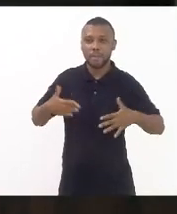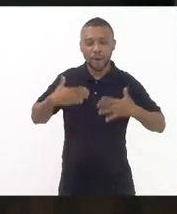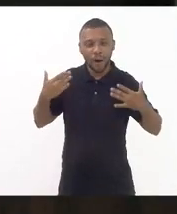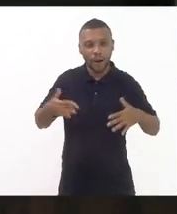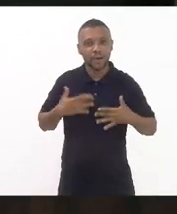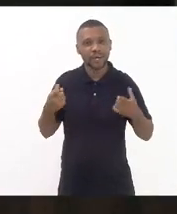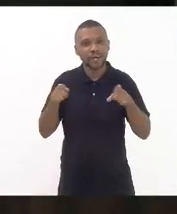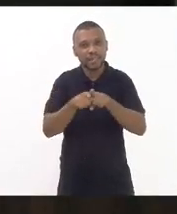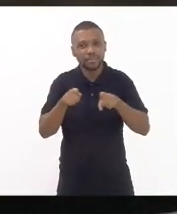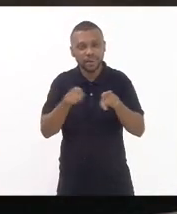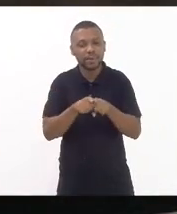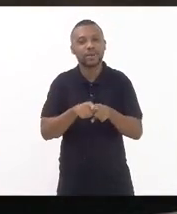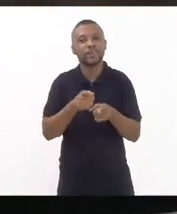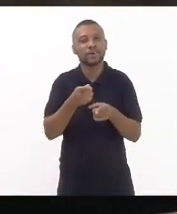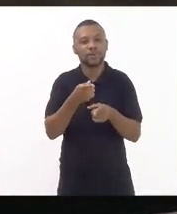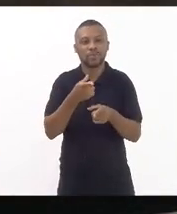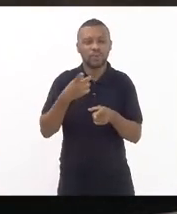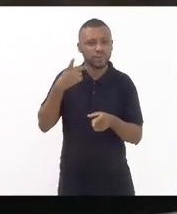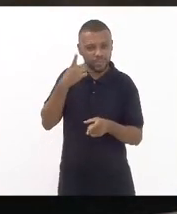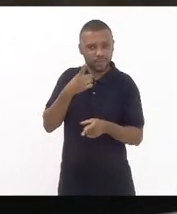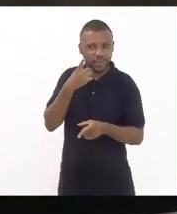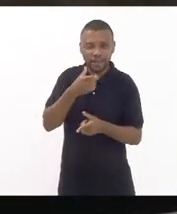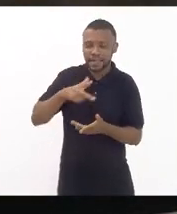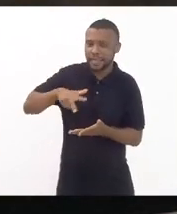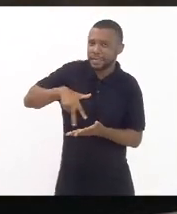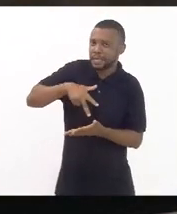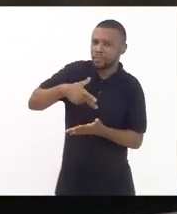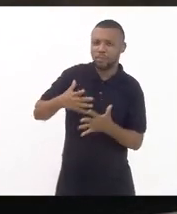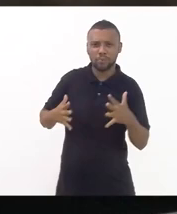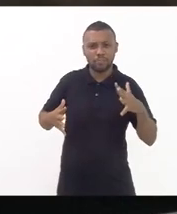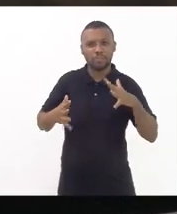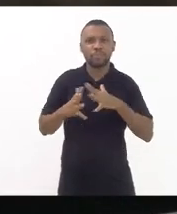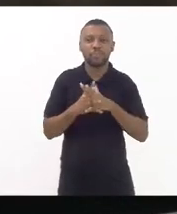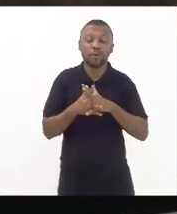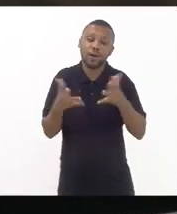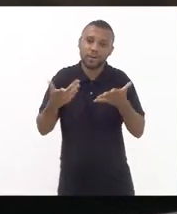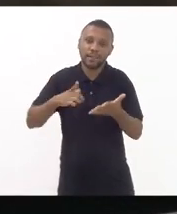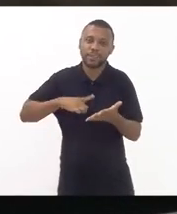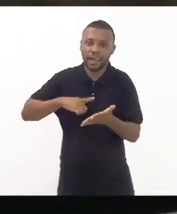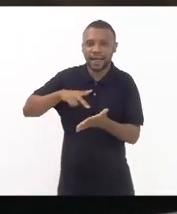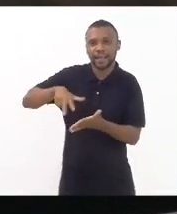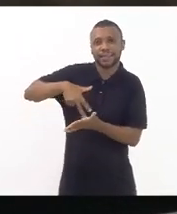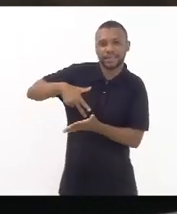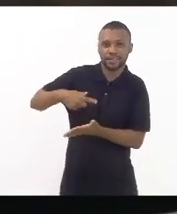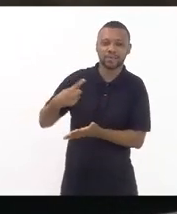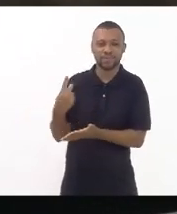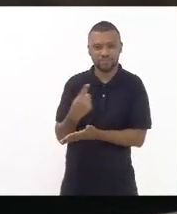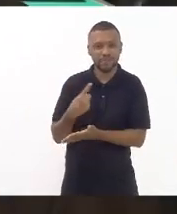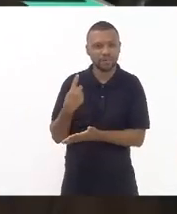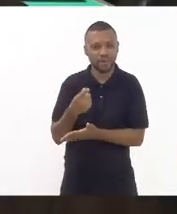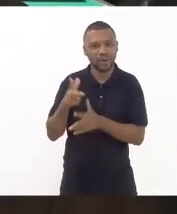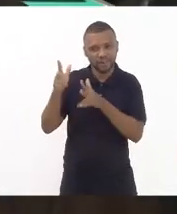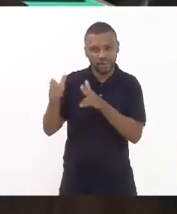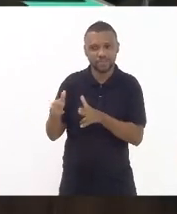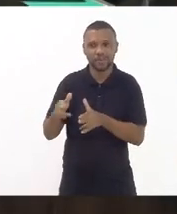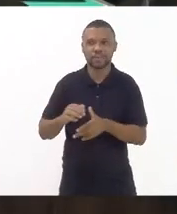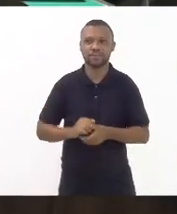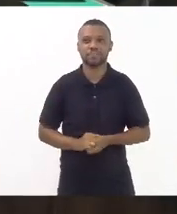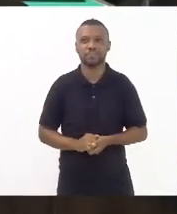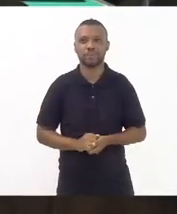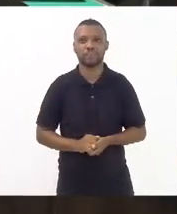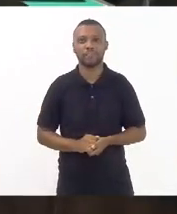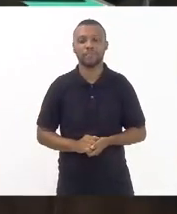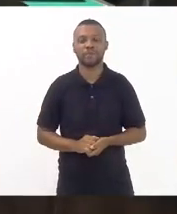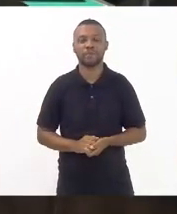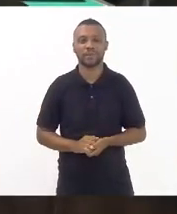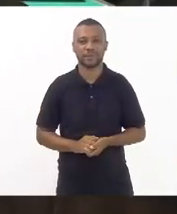também dançou, rapaz. Zamit dançou muito. Dançou e tá dançando aqui pra gente, que a gente vai... Não, não, Charles. Dançou e vai dançar